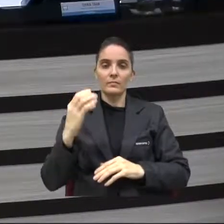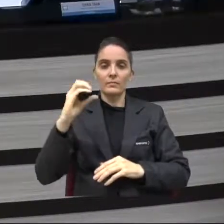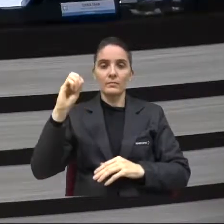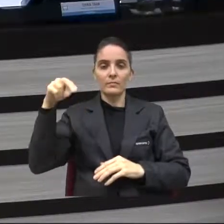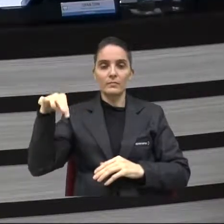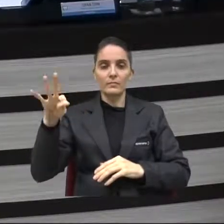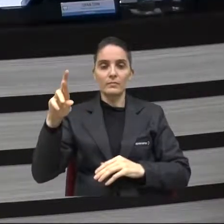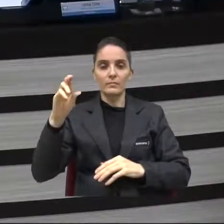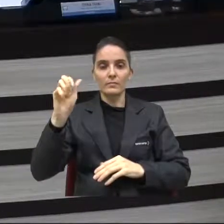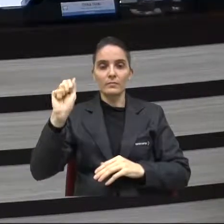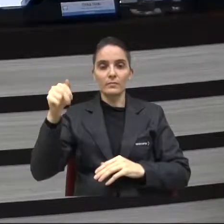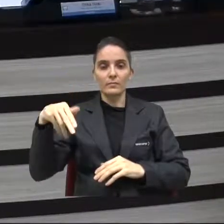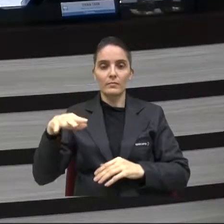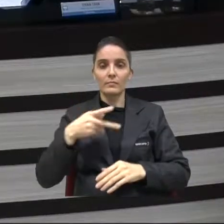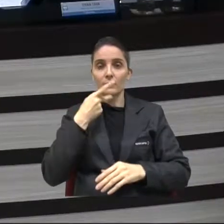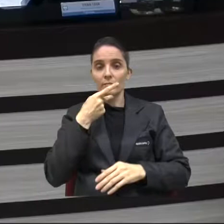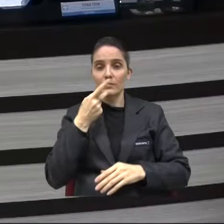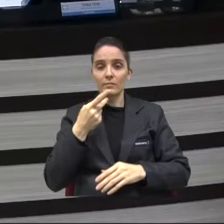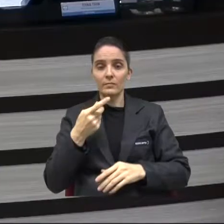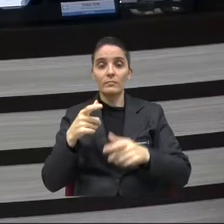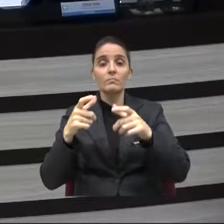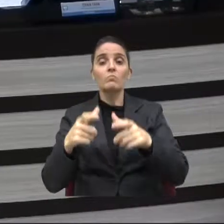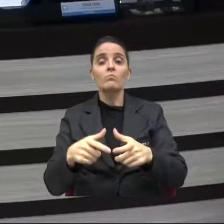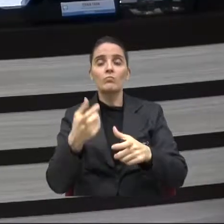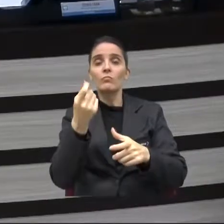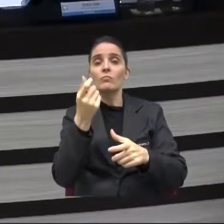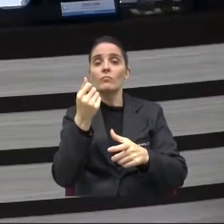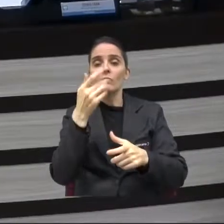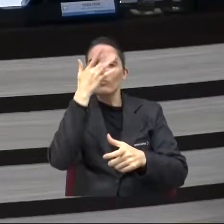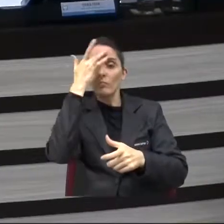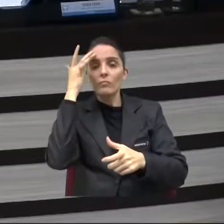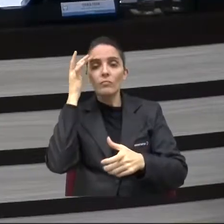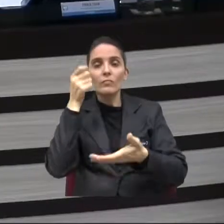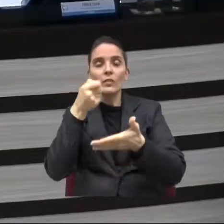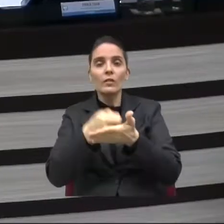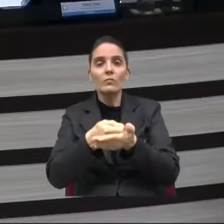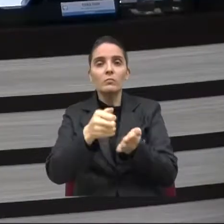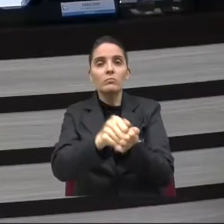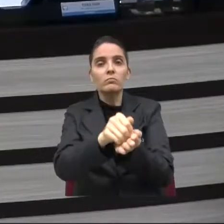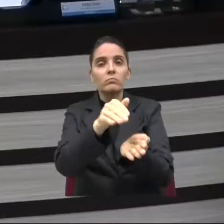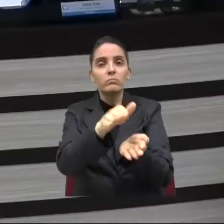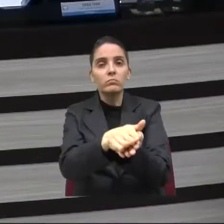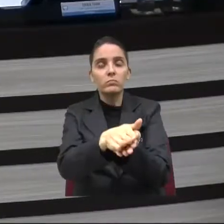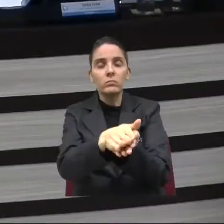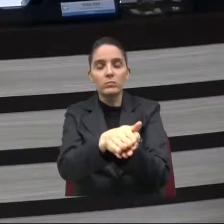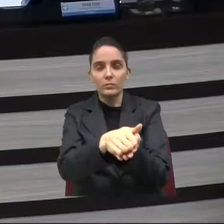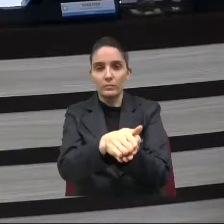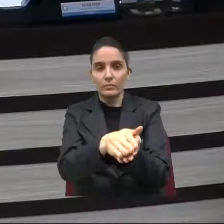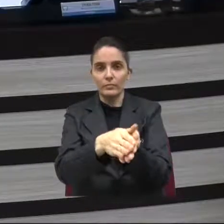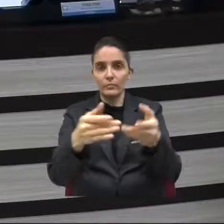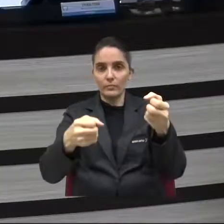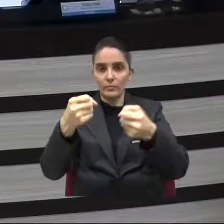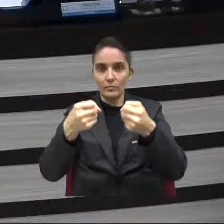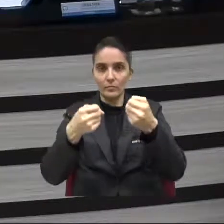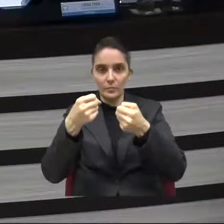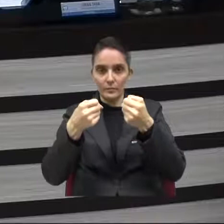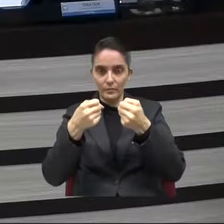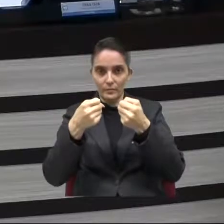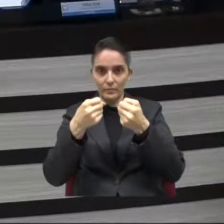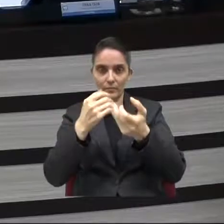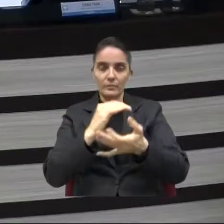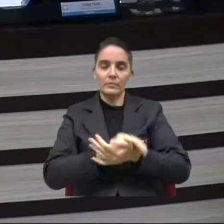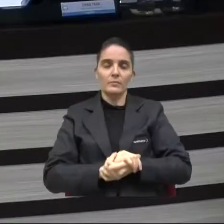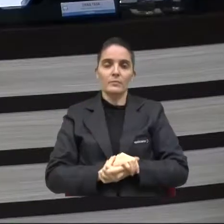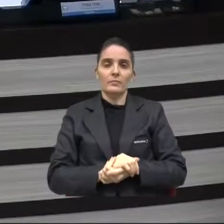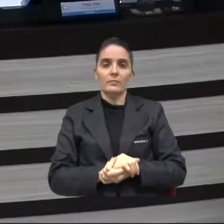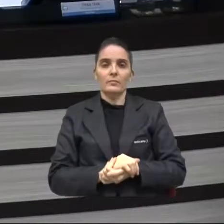638/2016 do CONTRAN, que dispõe sobre a aplicação da receita arrecadada com a cobrança das multas de